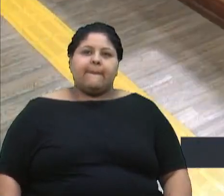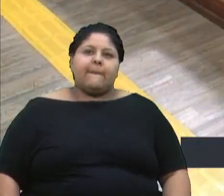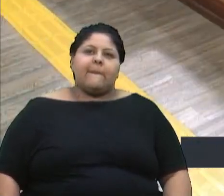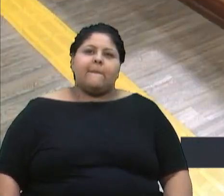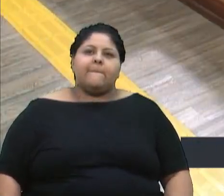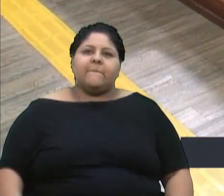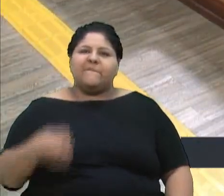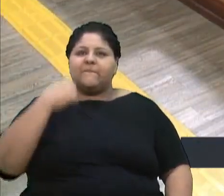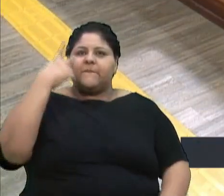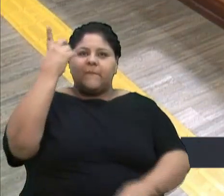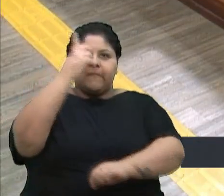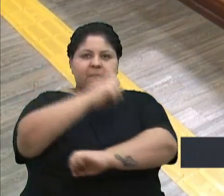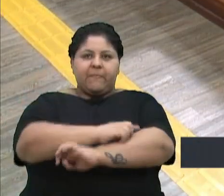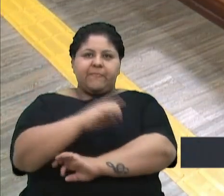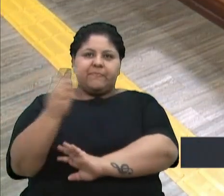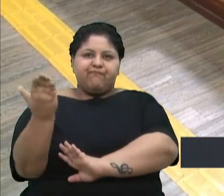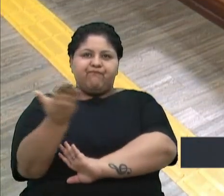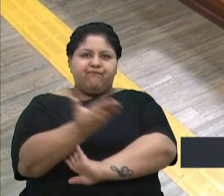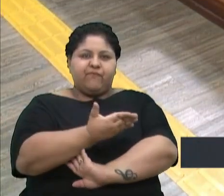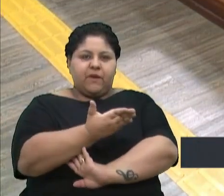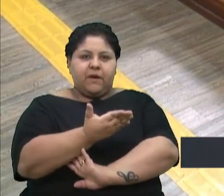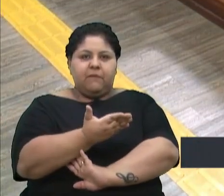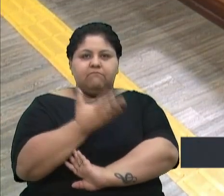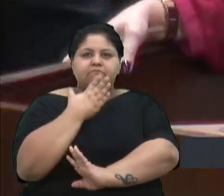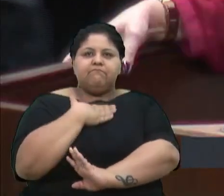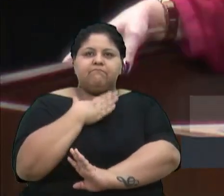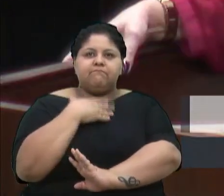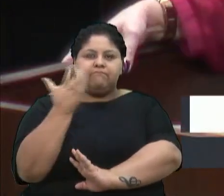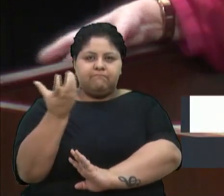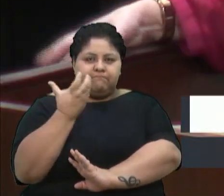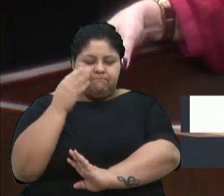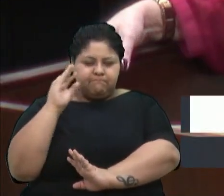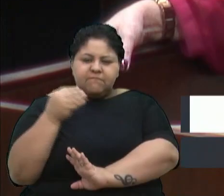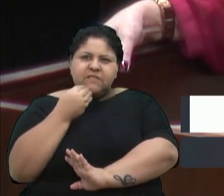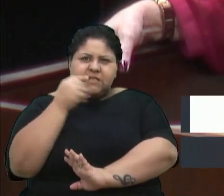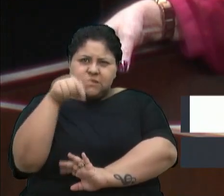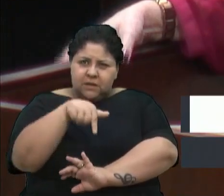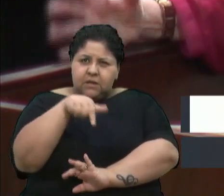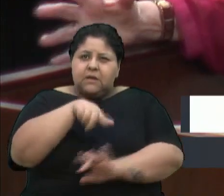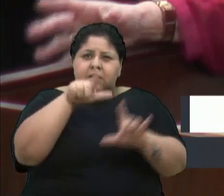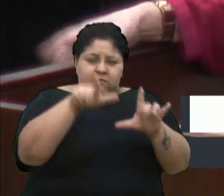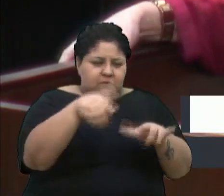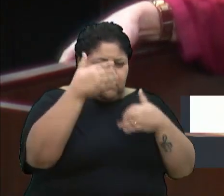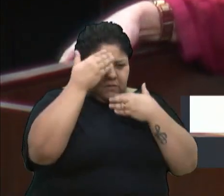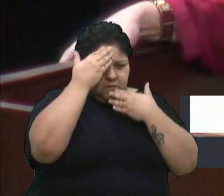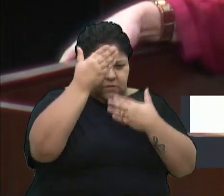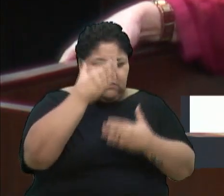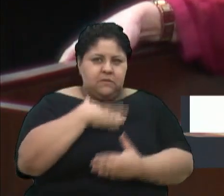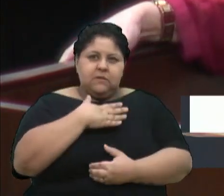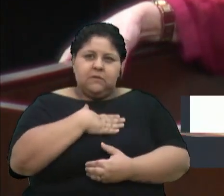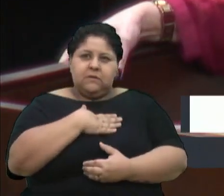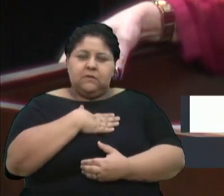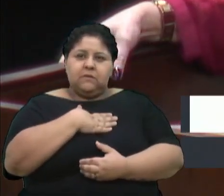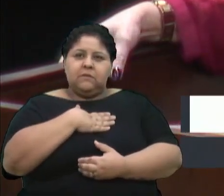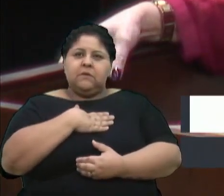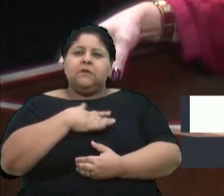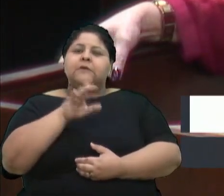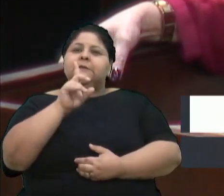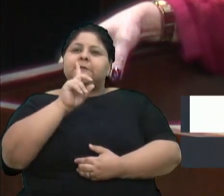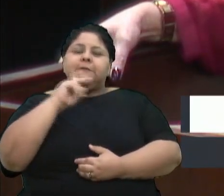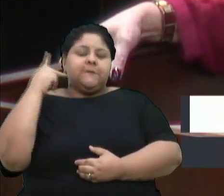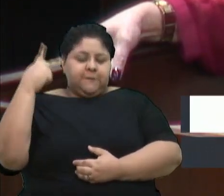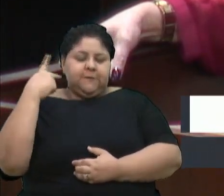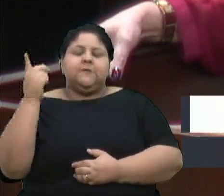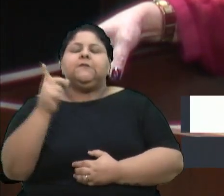Bom dia, então. Eu quero aproveitar esse espaço, agradecer ao meu colega Meneguzzi, vereador